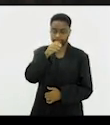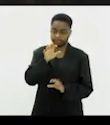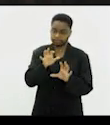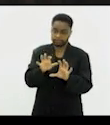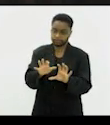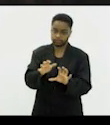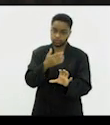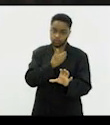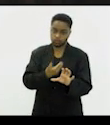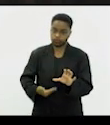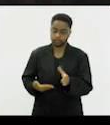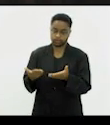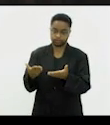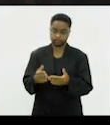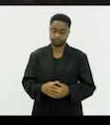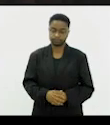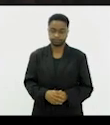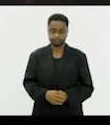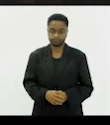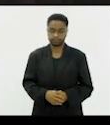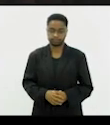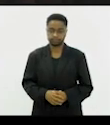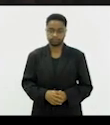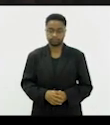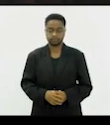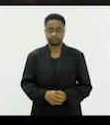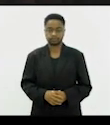de um governo desse, né?